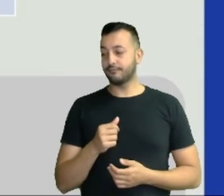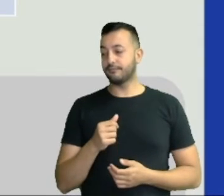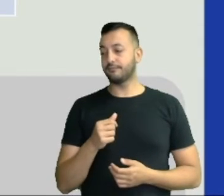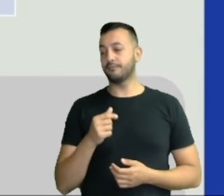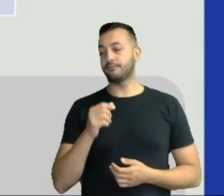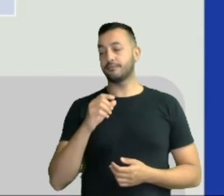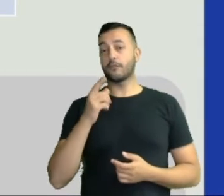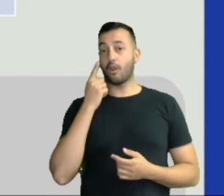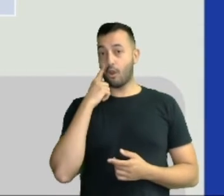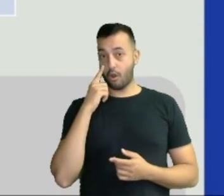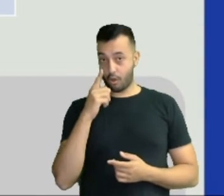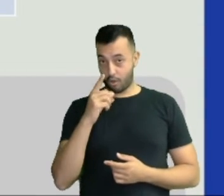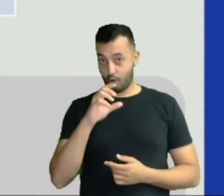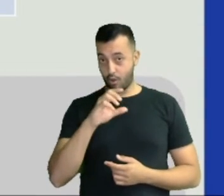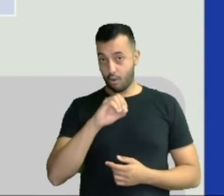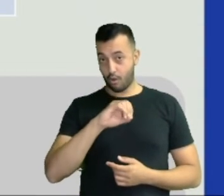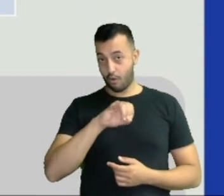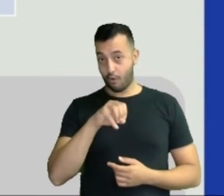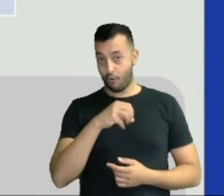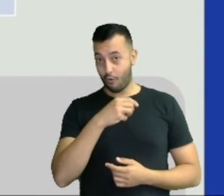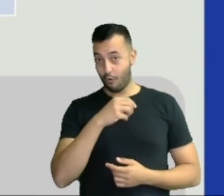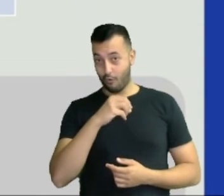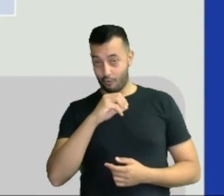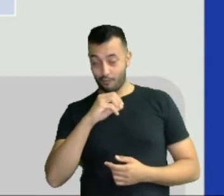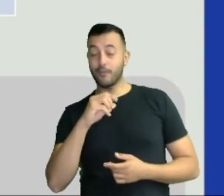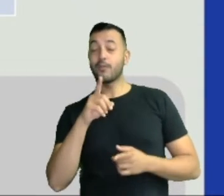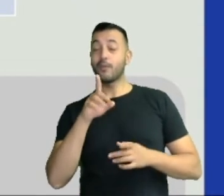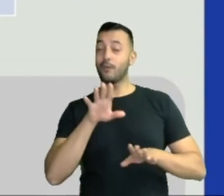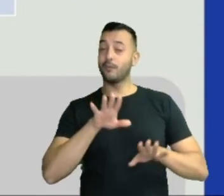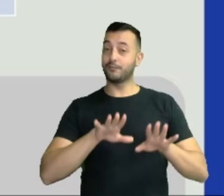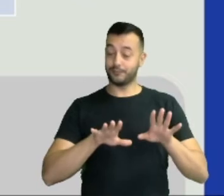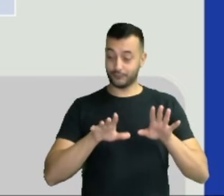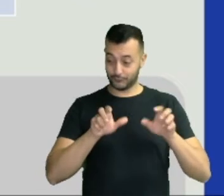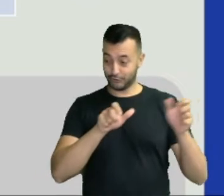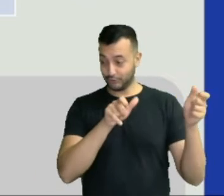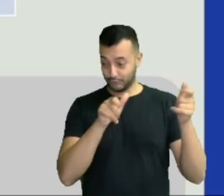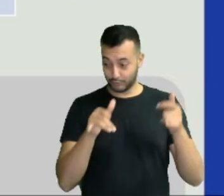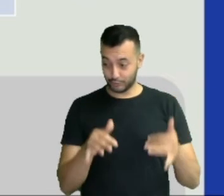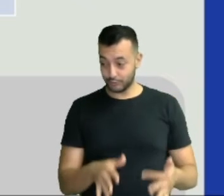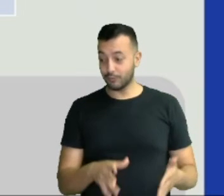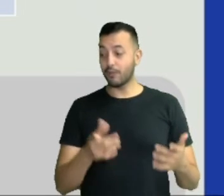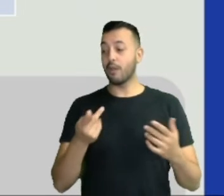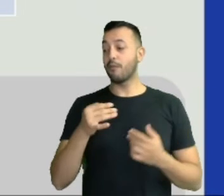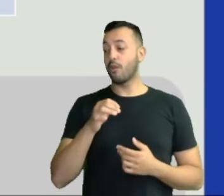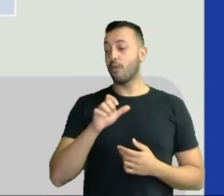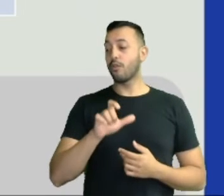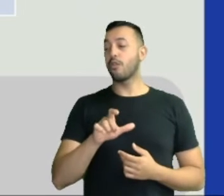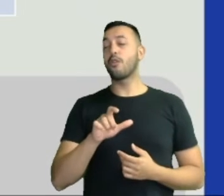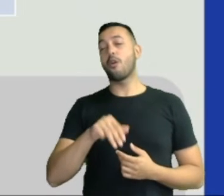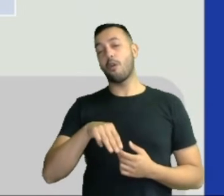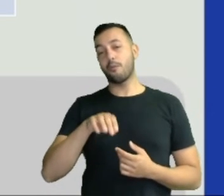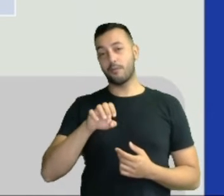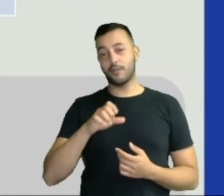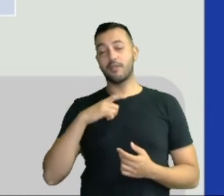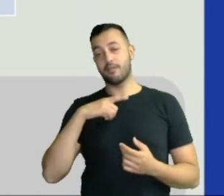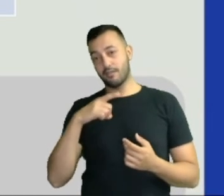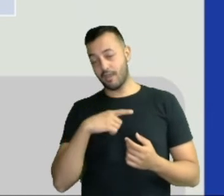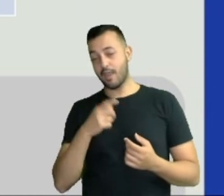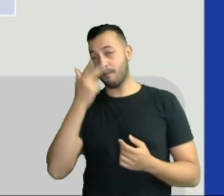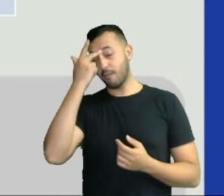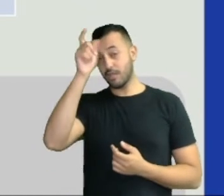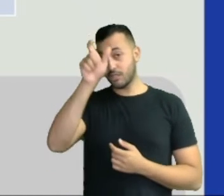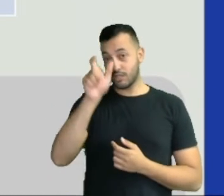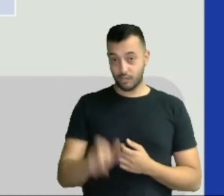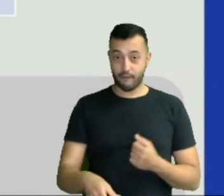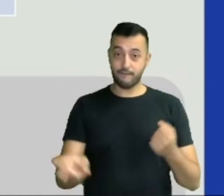Ojo. En esos casos, el pronombre complemento se refiere a la persona y el